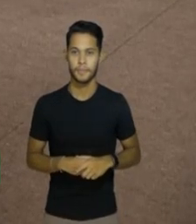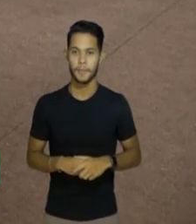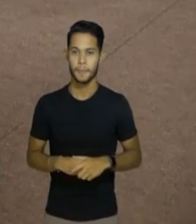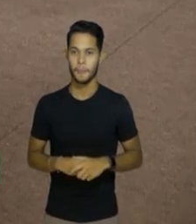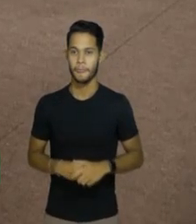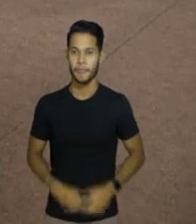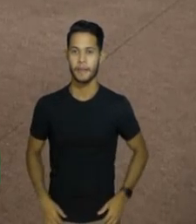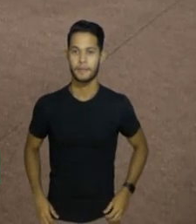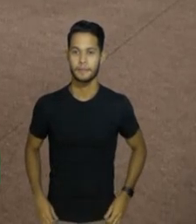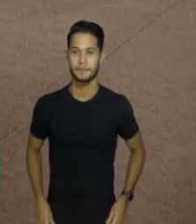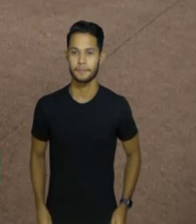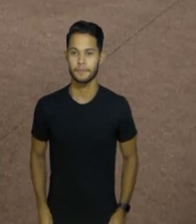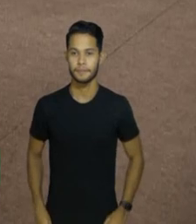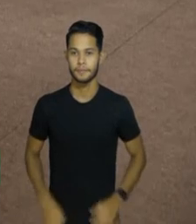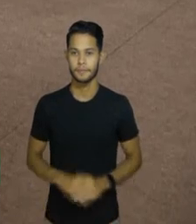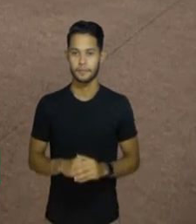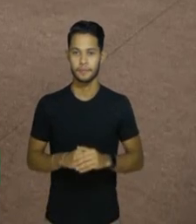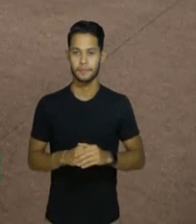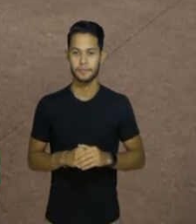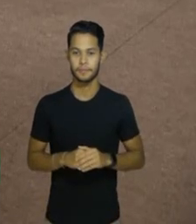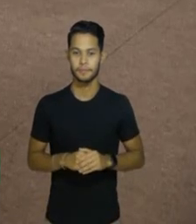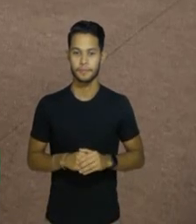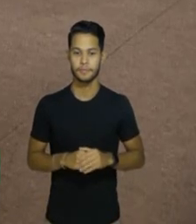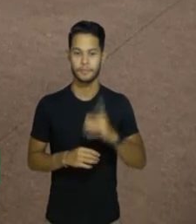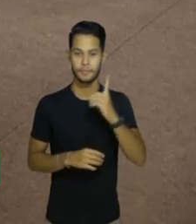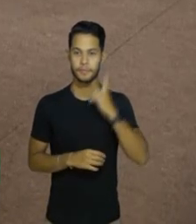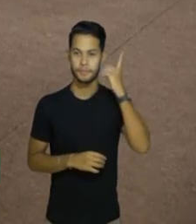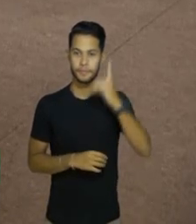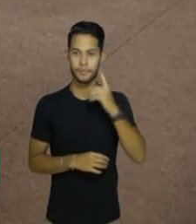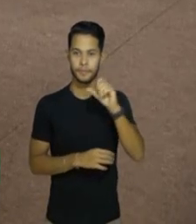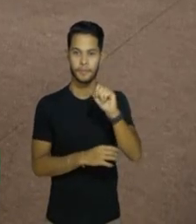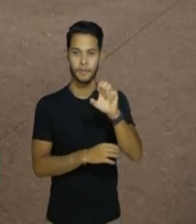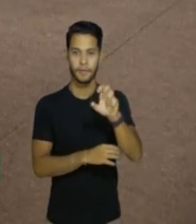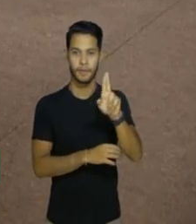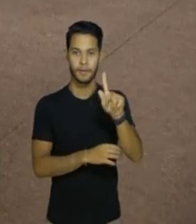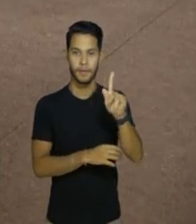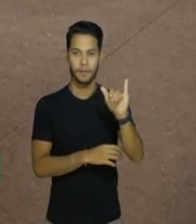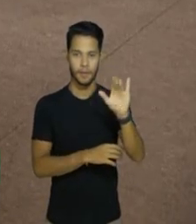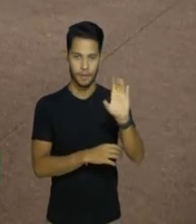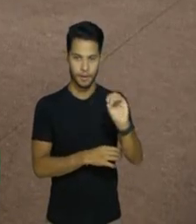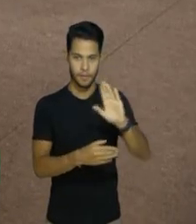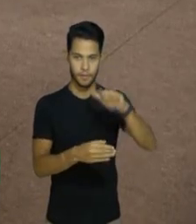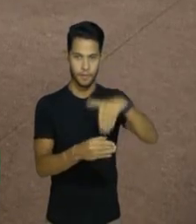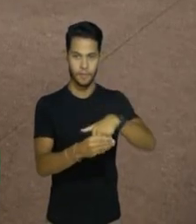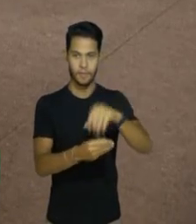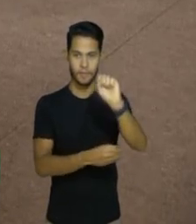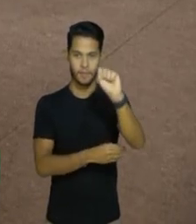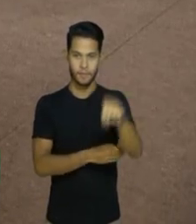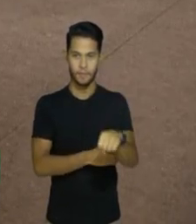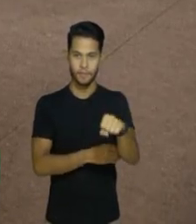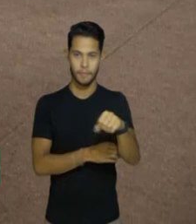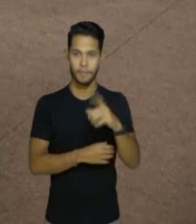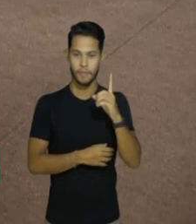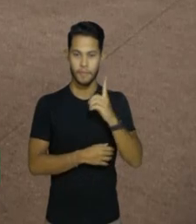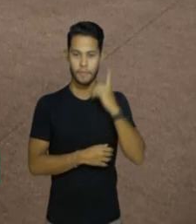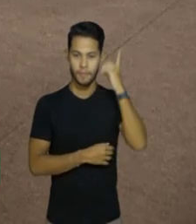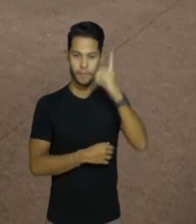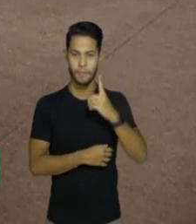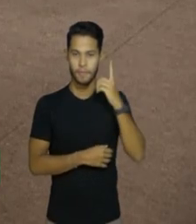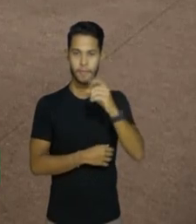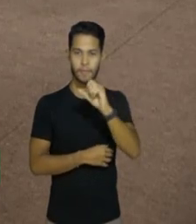Como vota deputado Sérgio Mota? Deputado Sérgio Mota vota sim. Como vota deputado Sorato? Deputado Sorato vota sim.